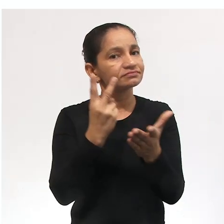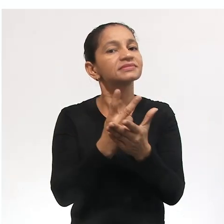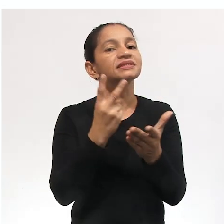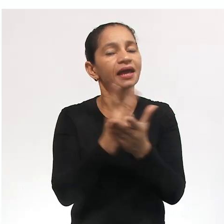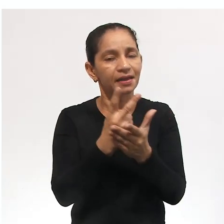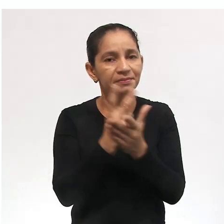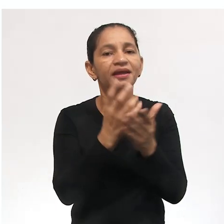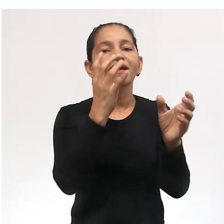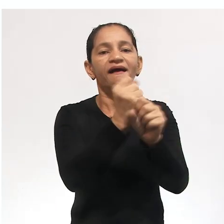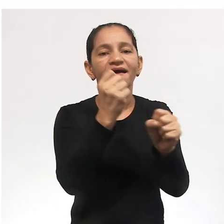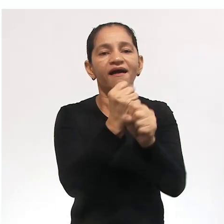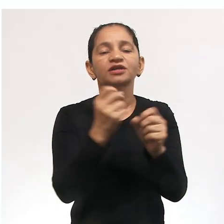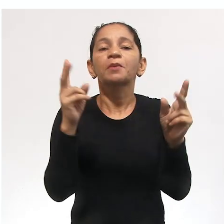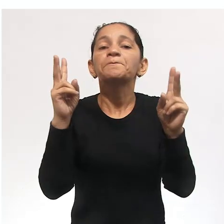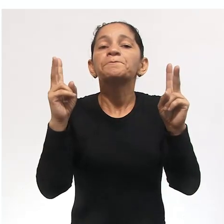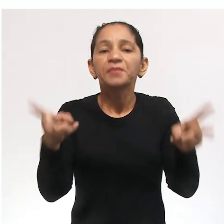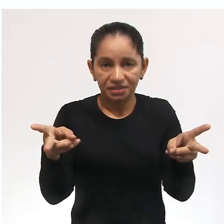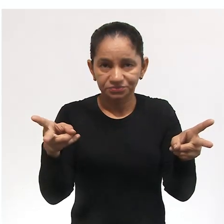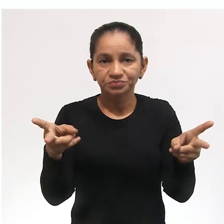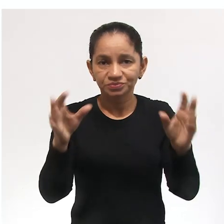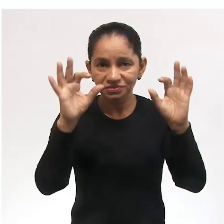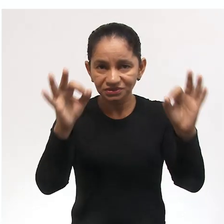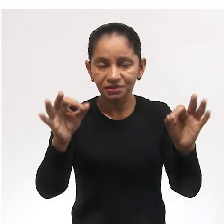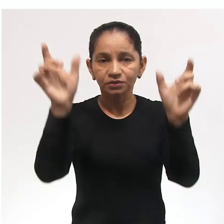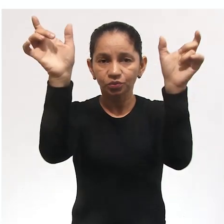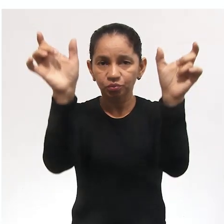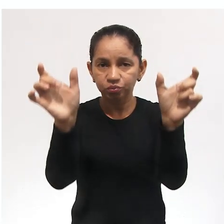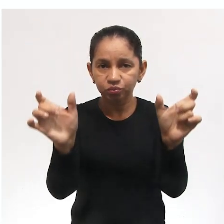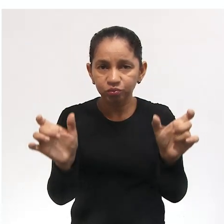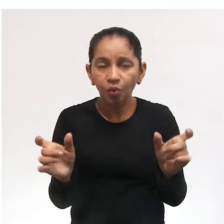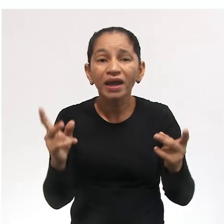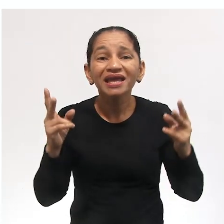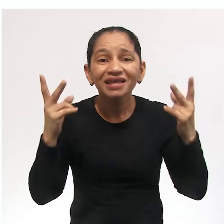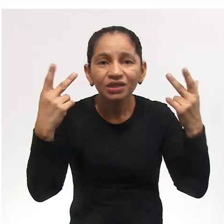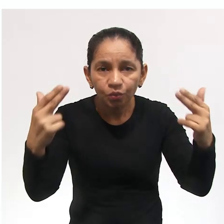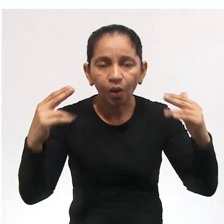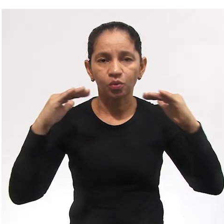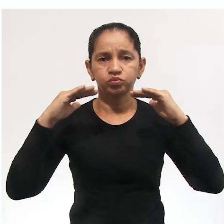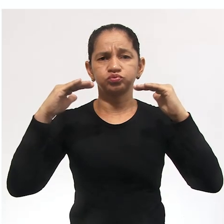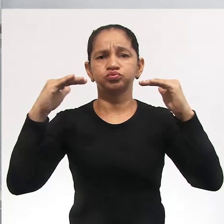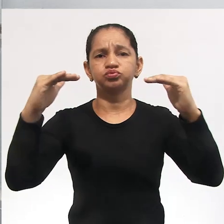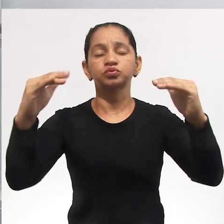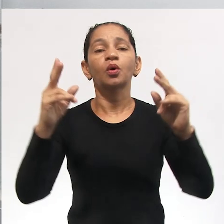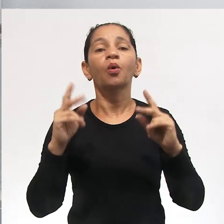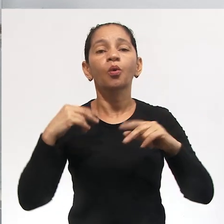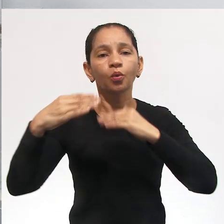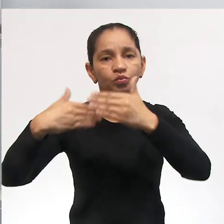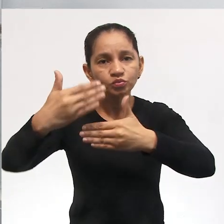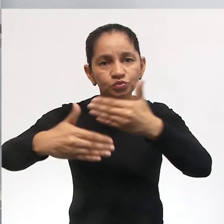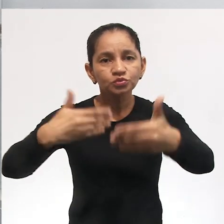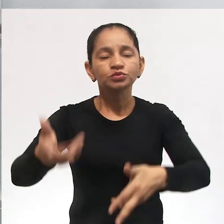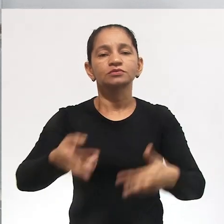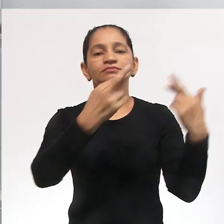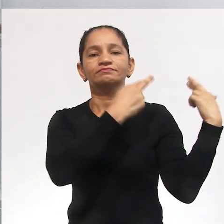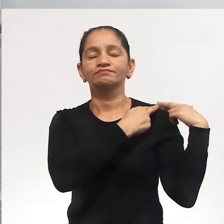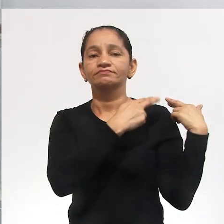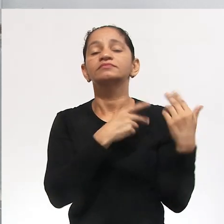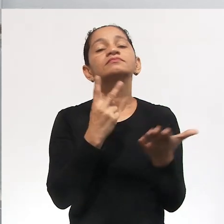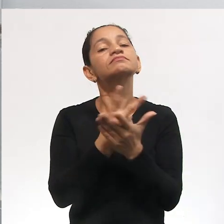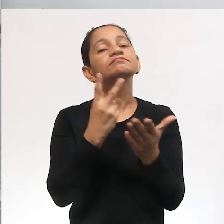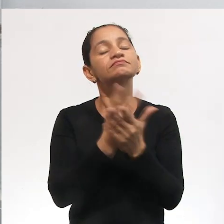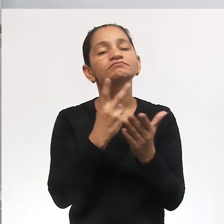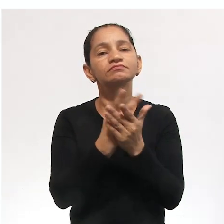Então, o nosso patrimônio ele continua no mesmo valor, ou seja, o conjunto de bens, direitos e obrigações continuam no montante